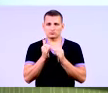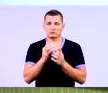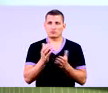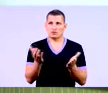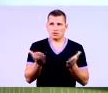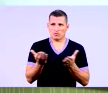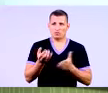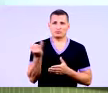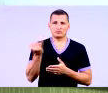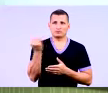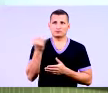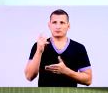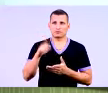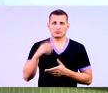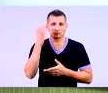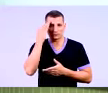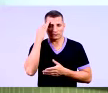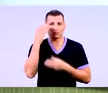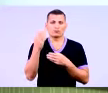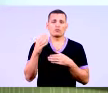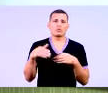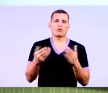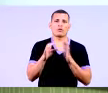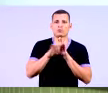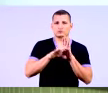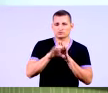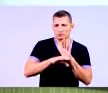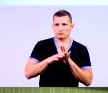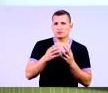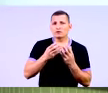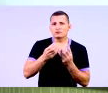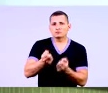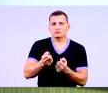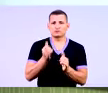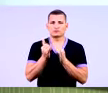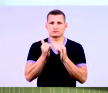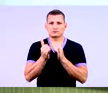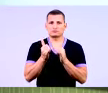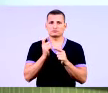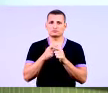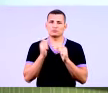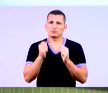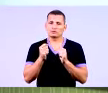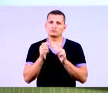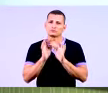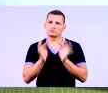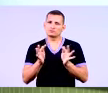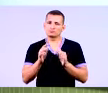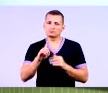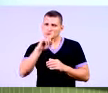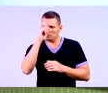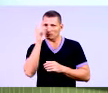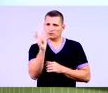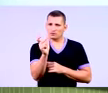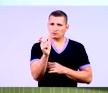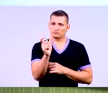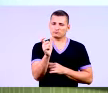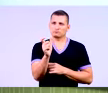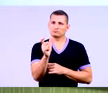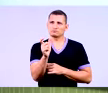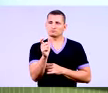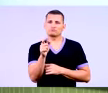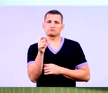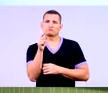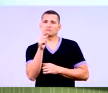o importante é saber qual é o conceito de receber essa informação porque eu posso simplesmente criar uma variável e já atribuir a